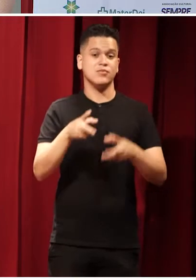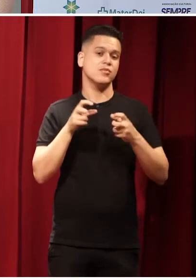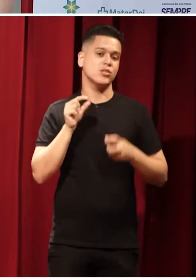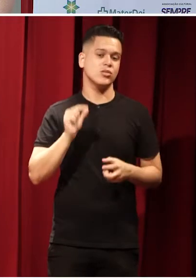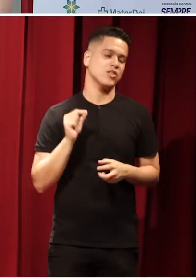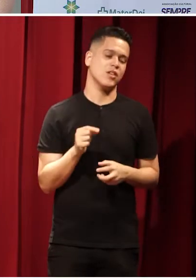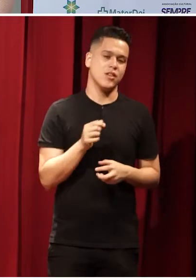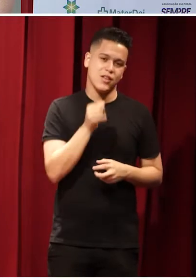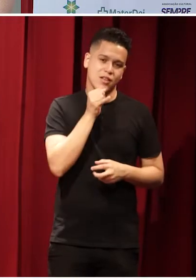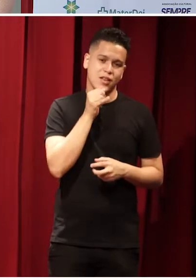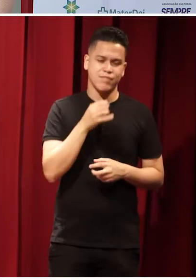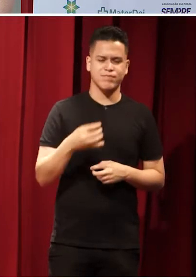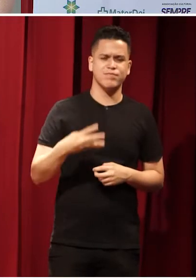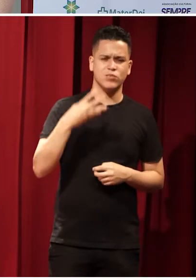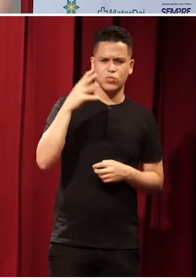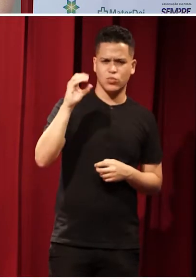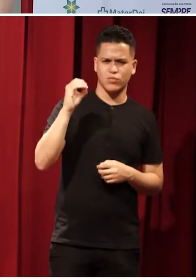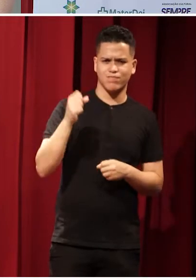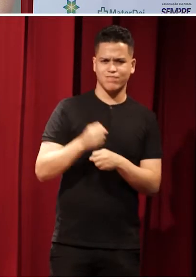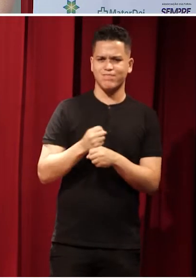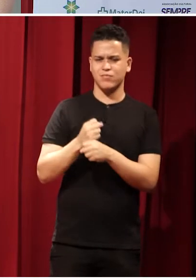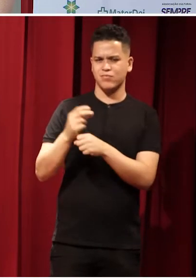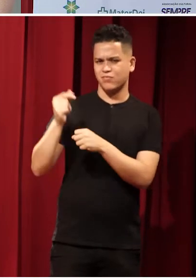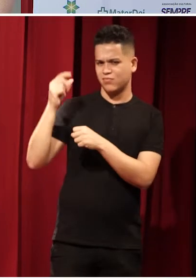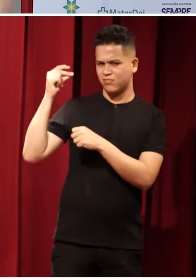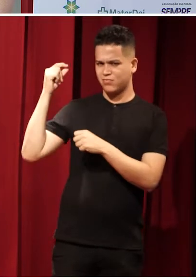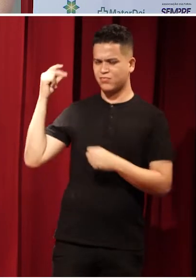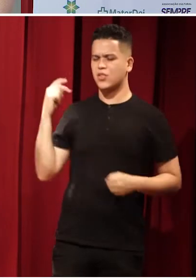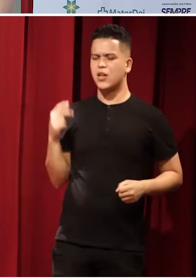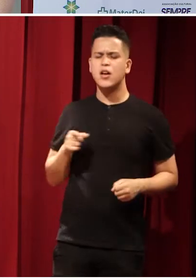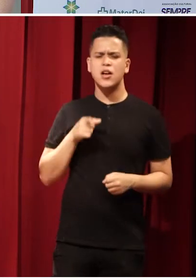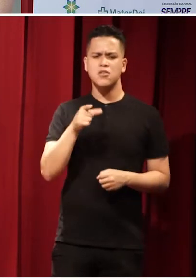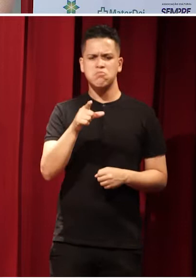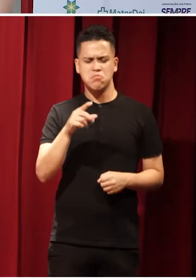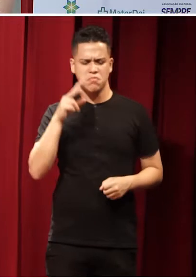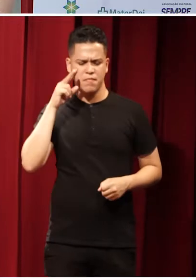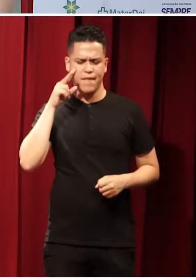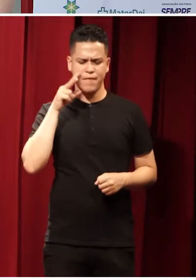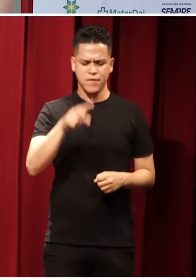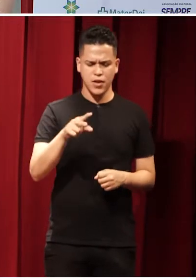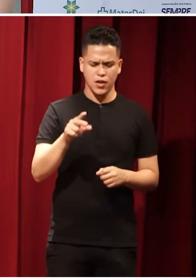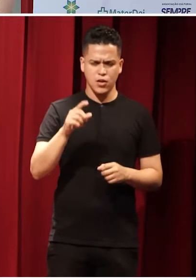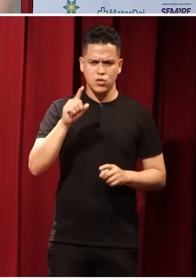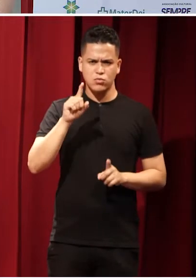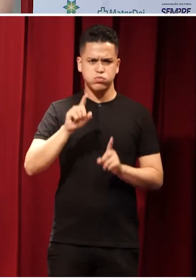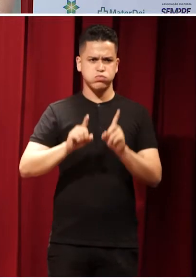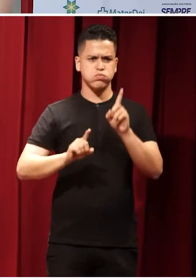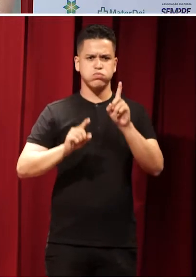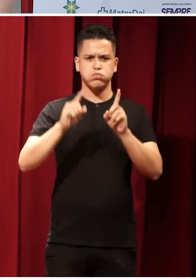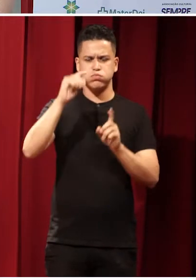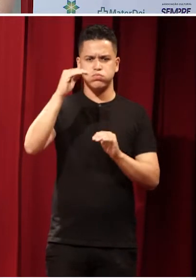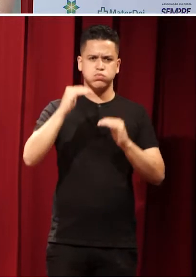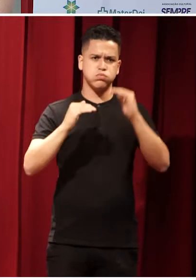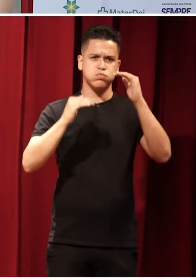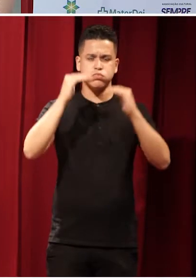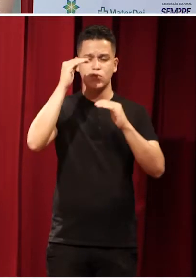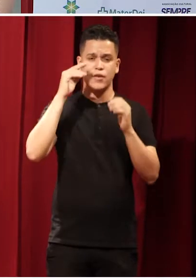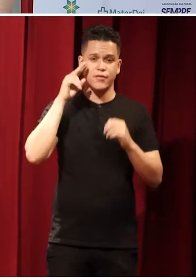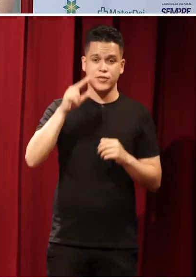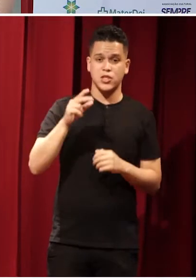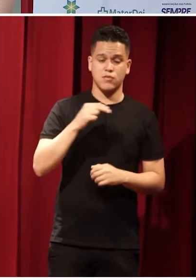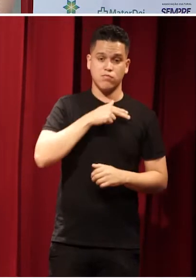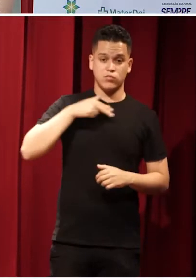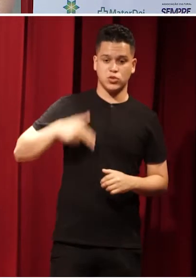seguinte: 40 anos atrás, quando você pegava os indicadores de crescimento econômico